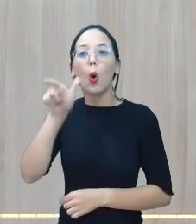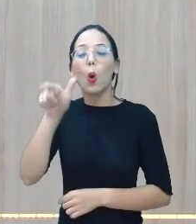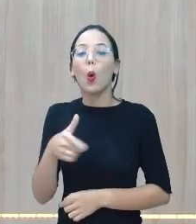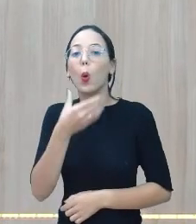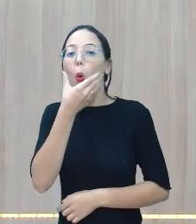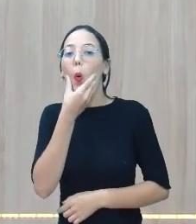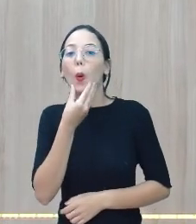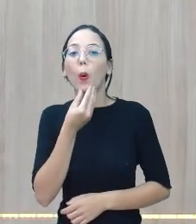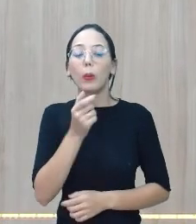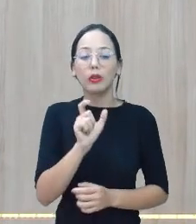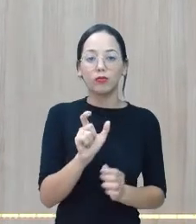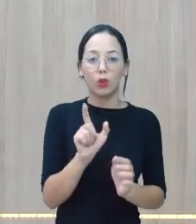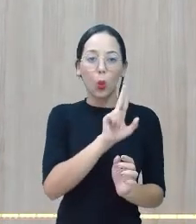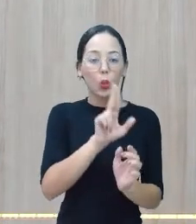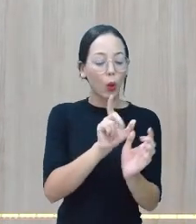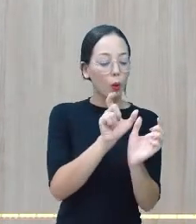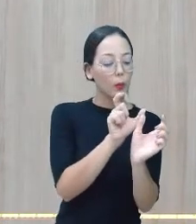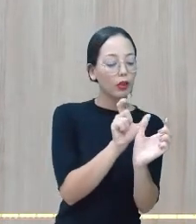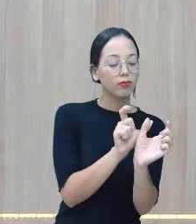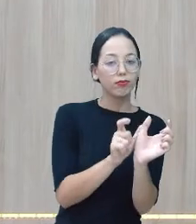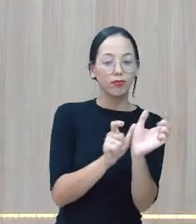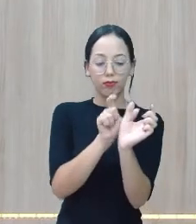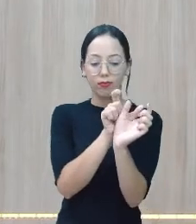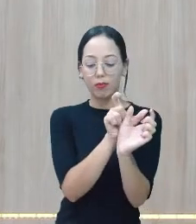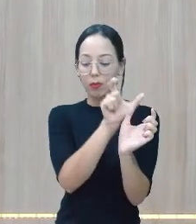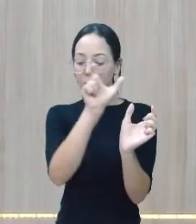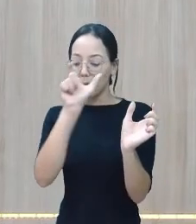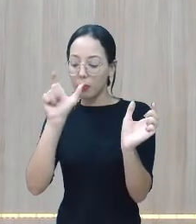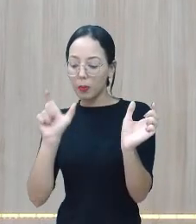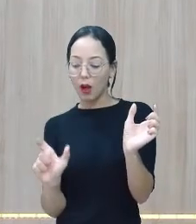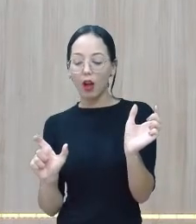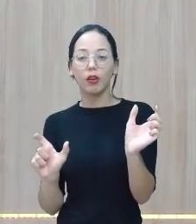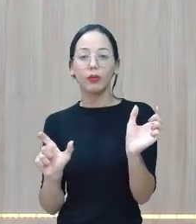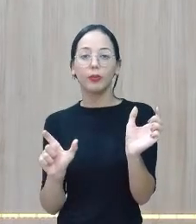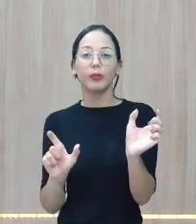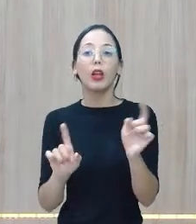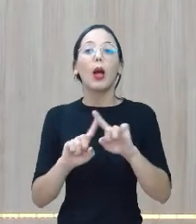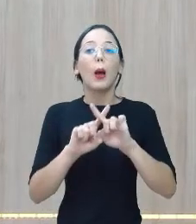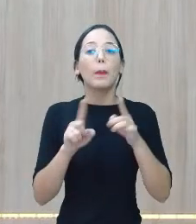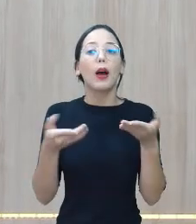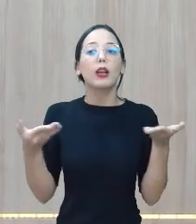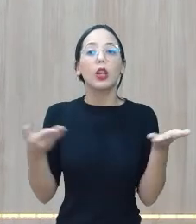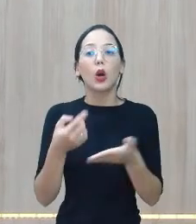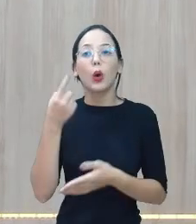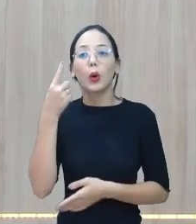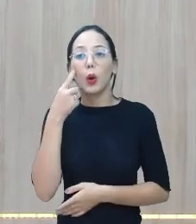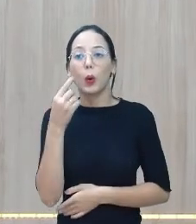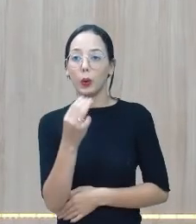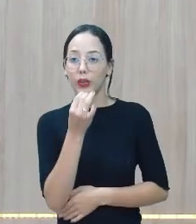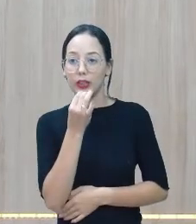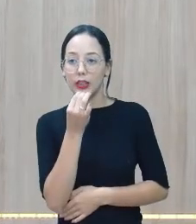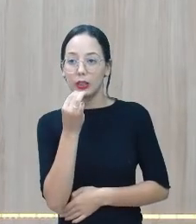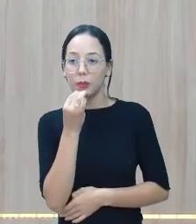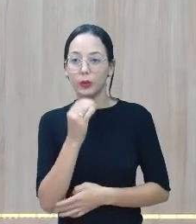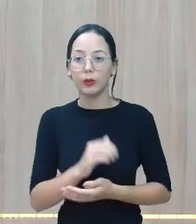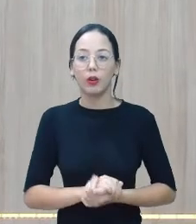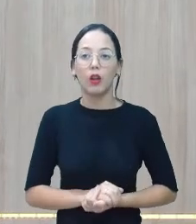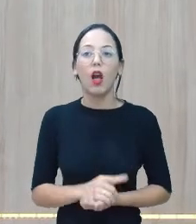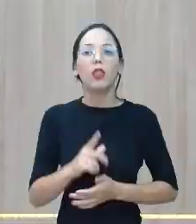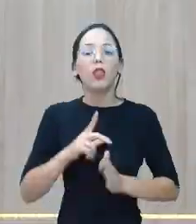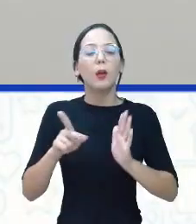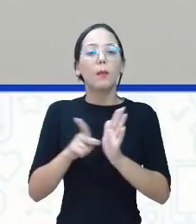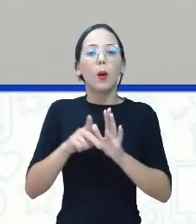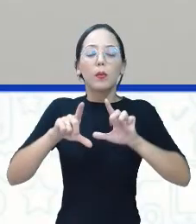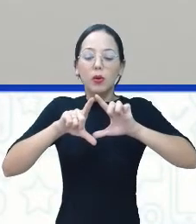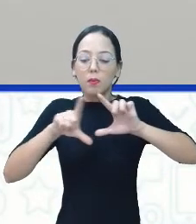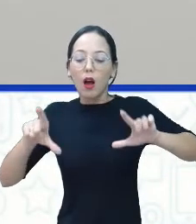no meio da oração. Já neste exemplo aqui, nós temos